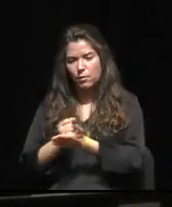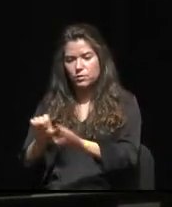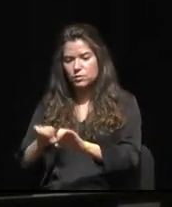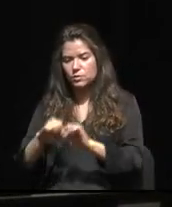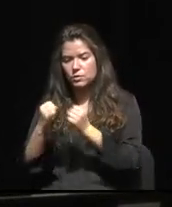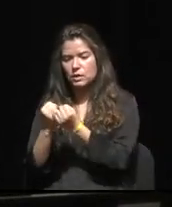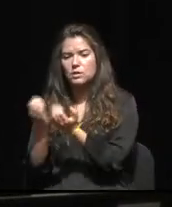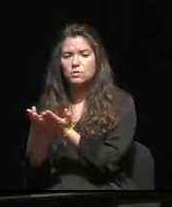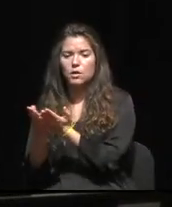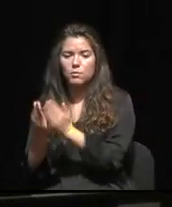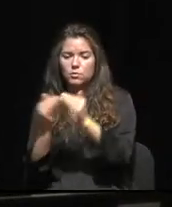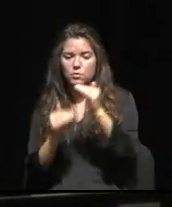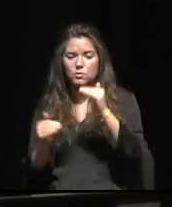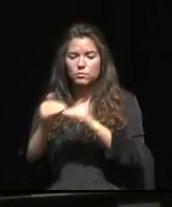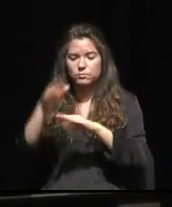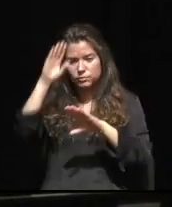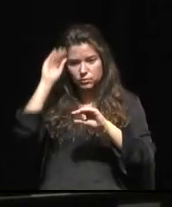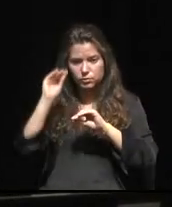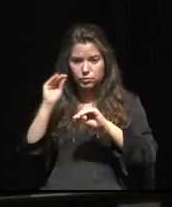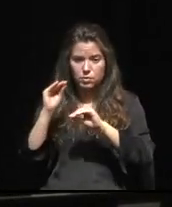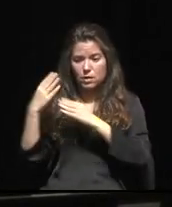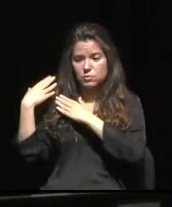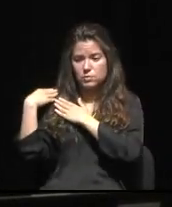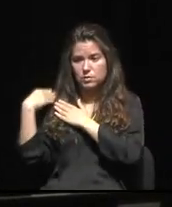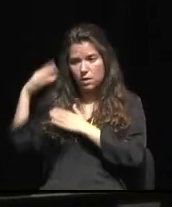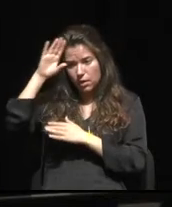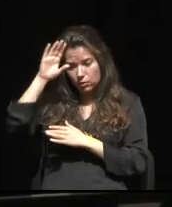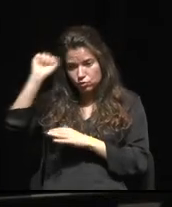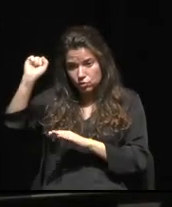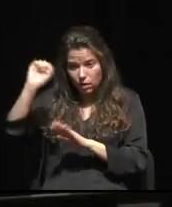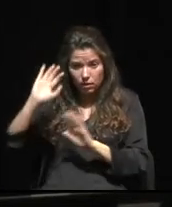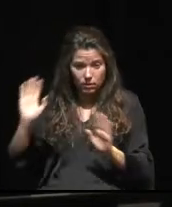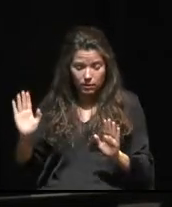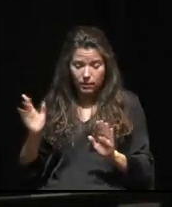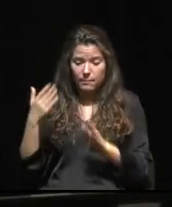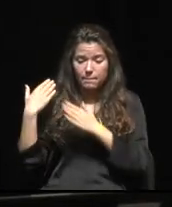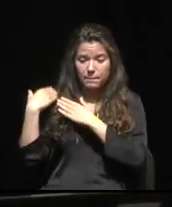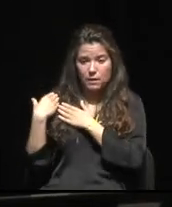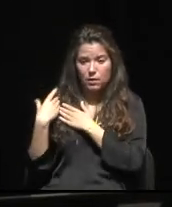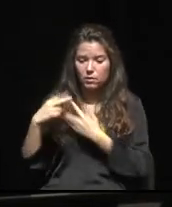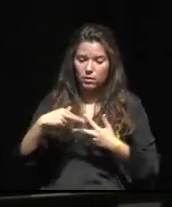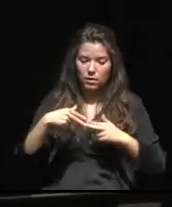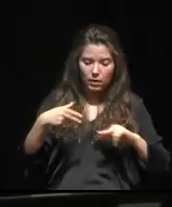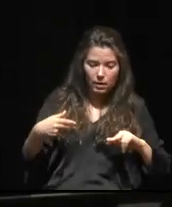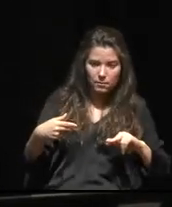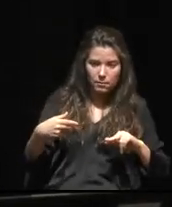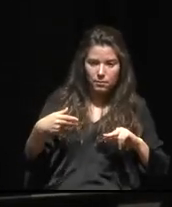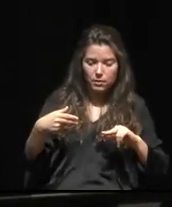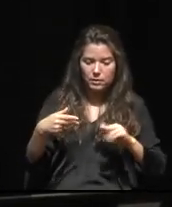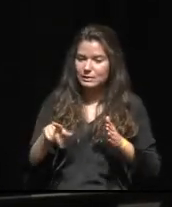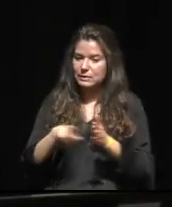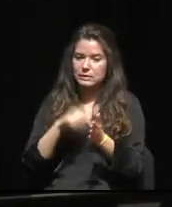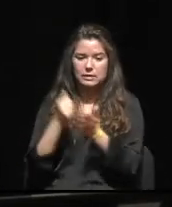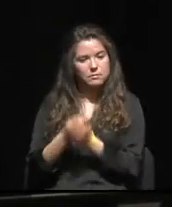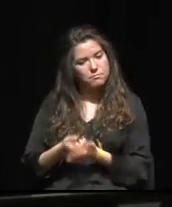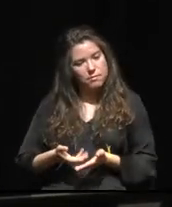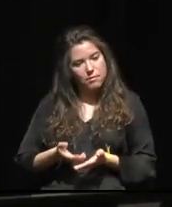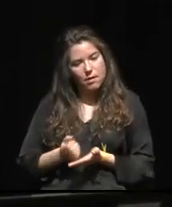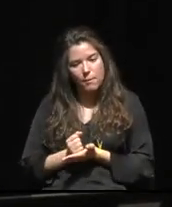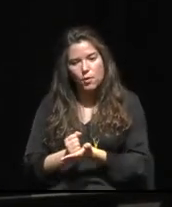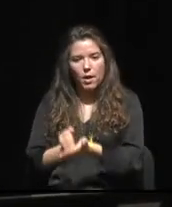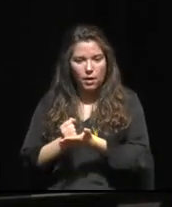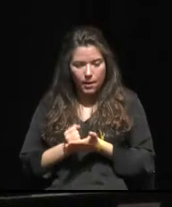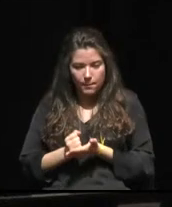porque ela no ensino superior diz respeito ao estado é o estado tem essa competência nós não podemos ter a Câmara Municipal de Lisboa permanentemente a